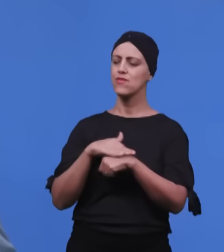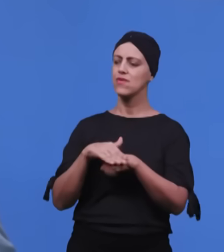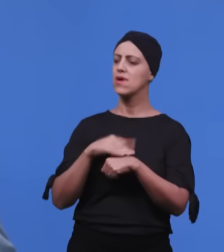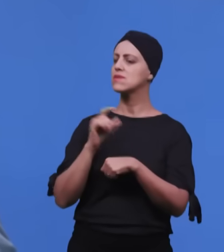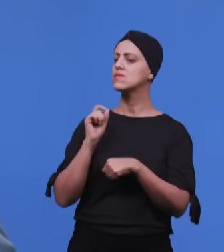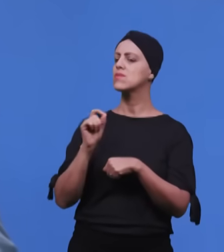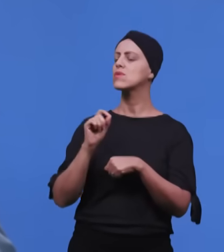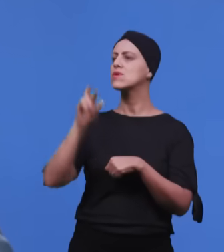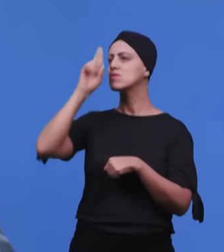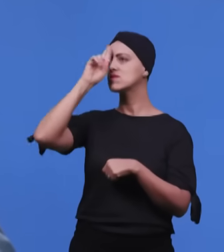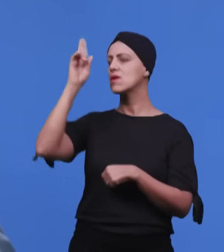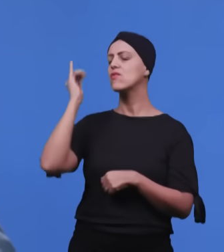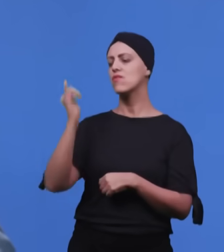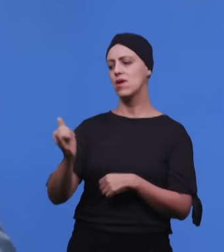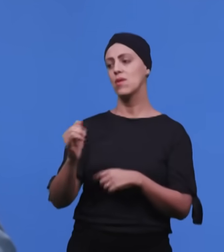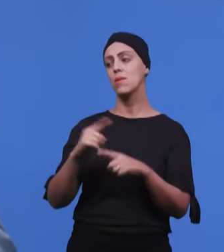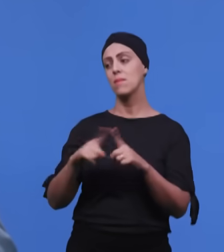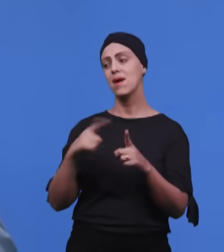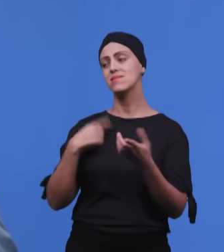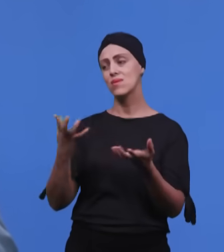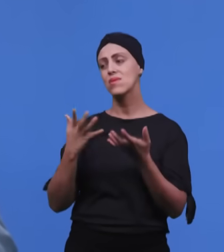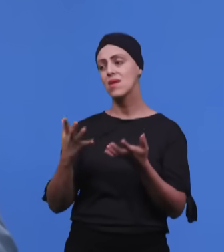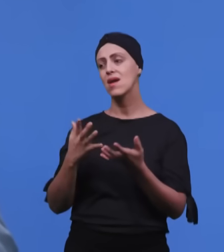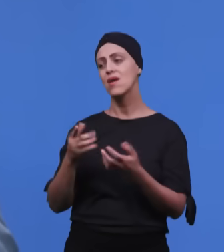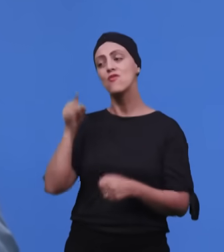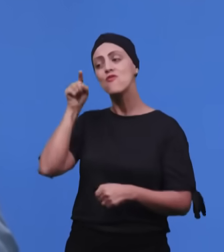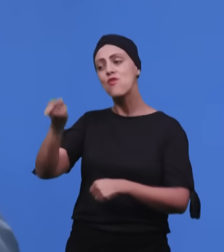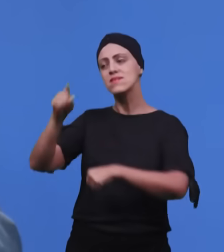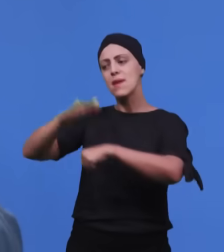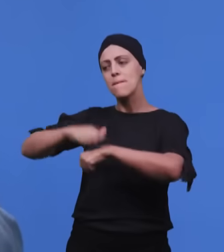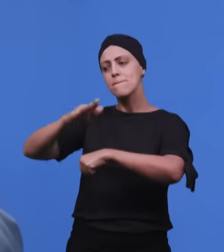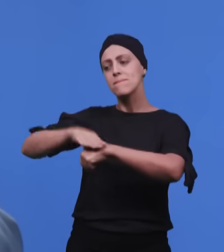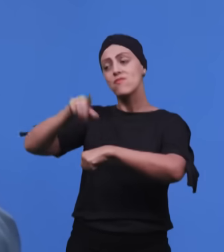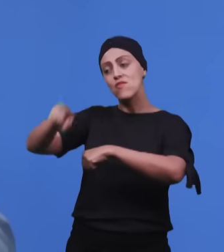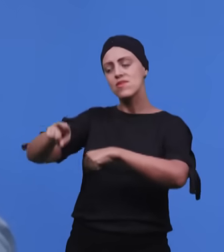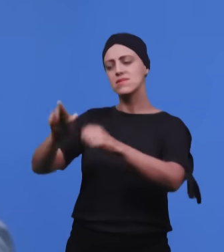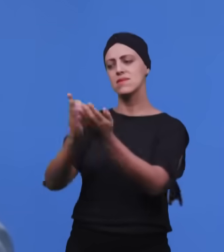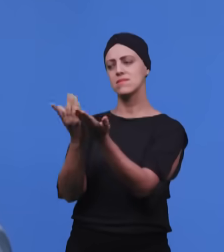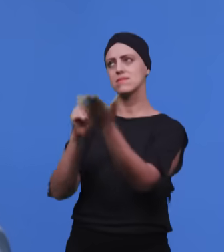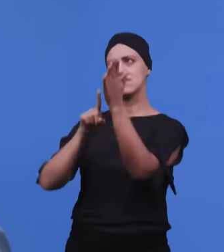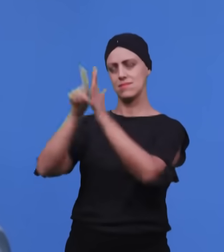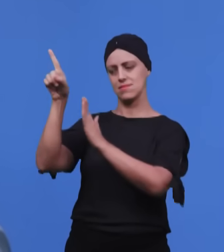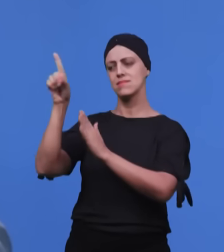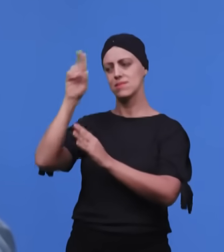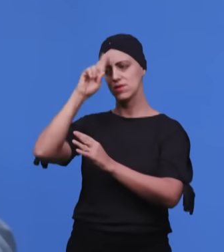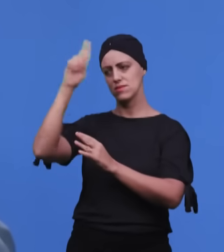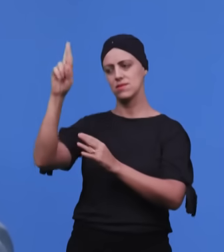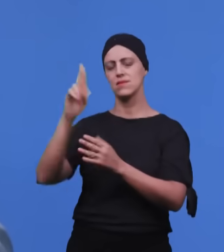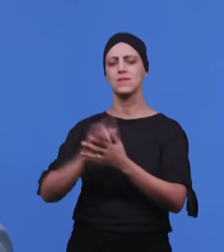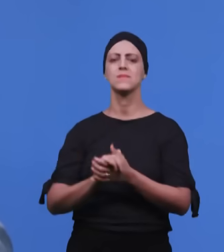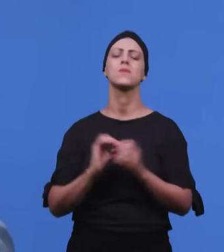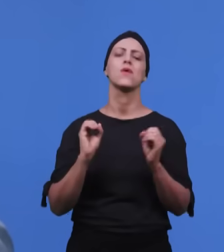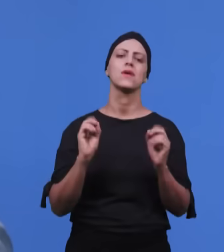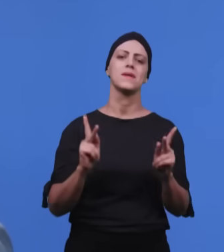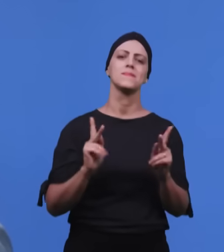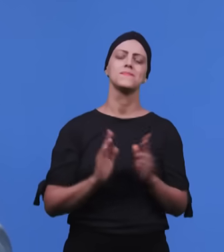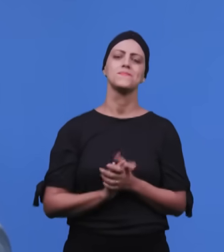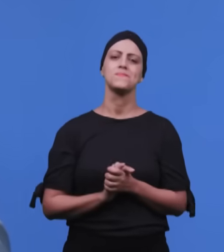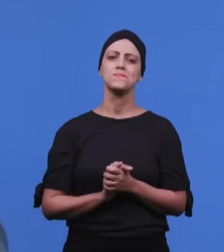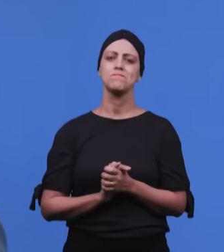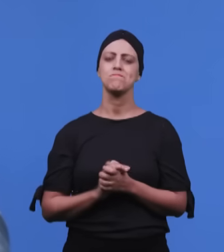o senhor falou na palavra mas eu gostaria na consulta você que essa experiência da sua família então